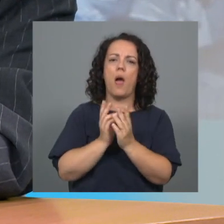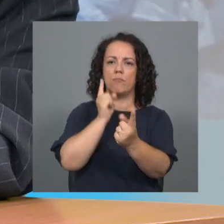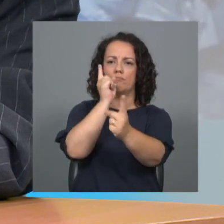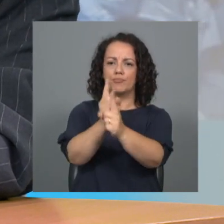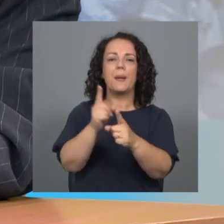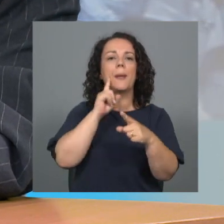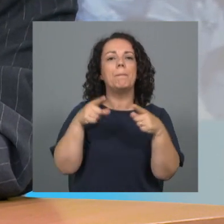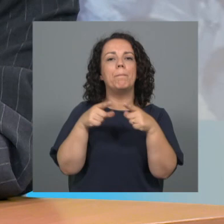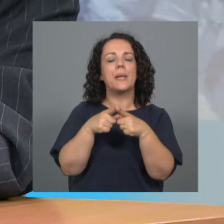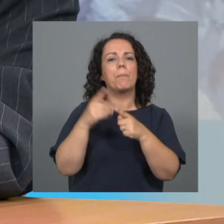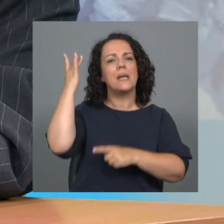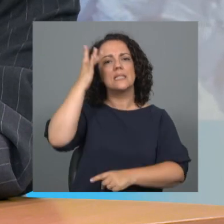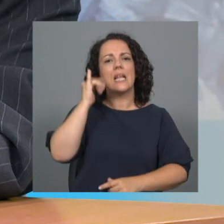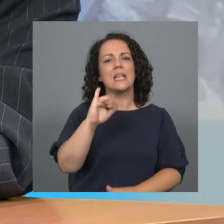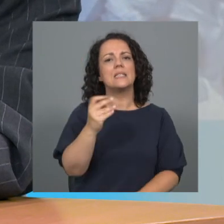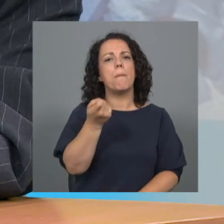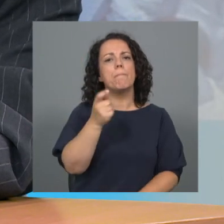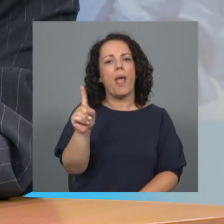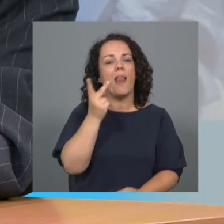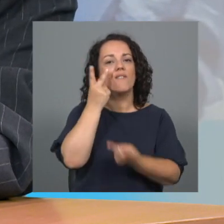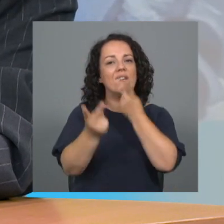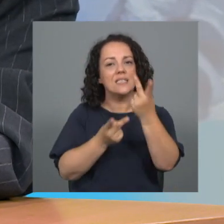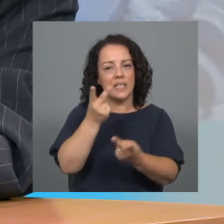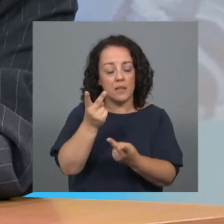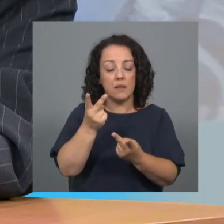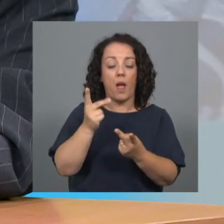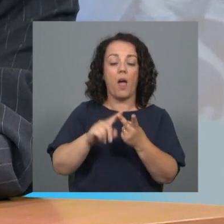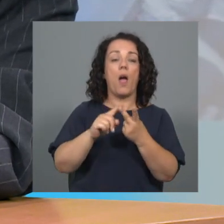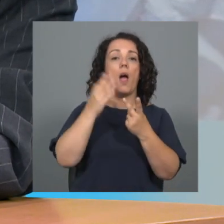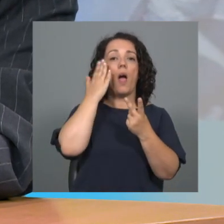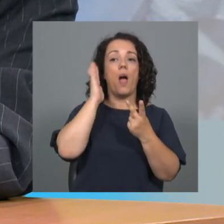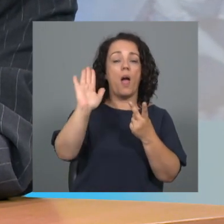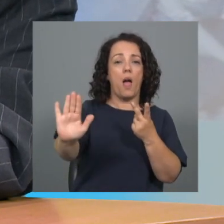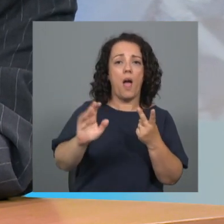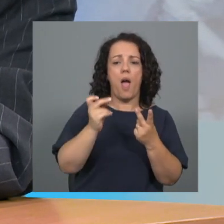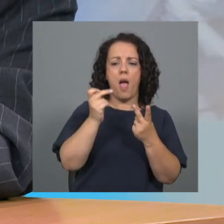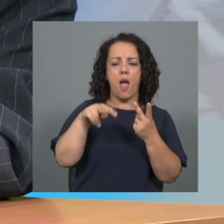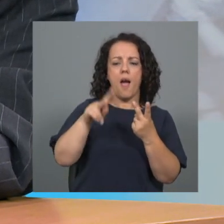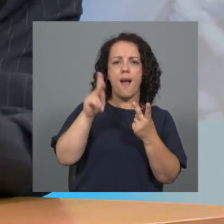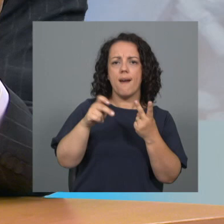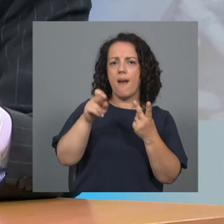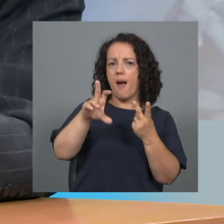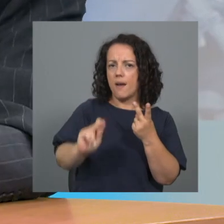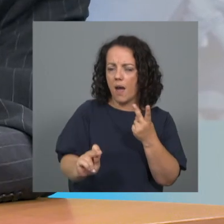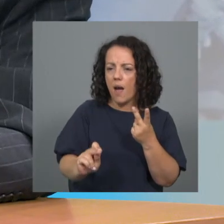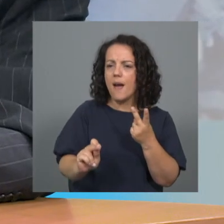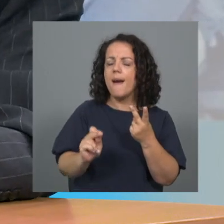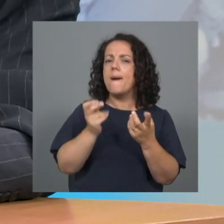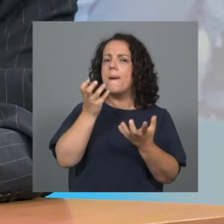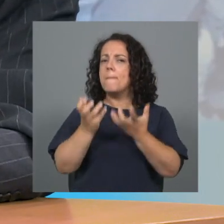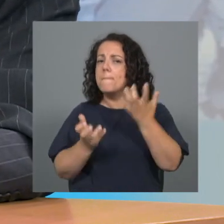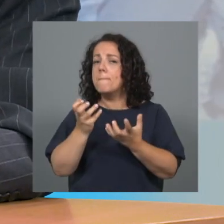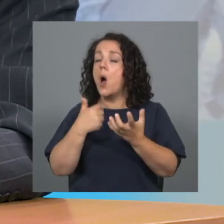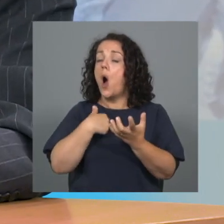sua prima, a estadia em Ein Karem. Naturalmente que há aqui muito, não estou a pôr